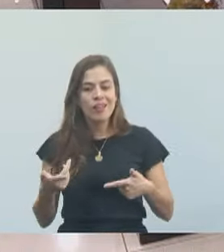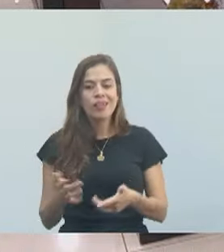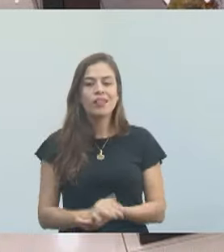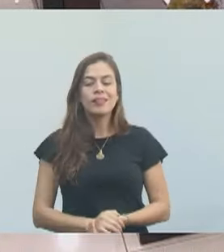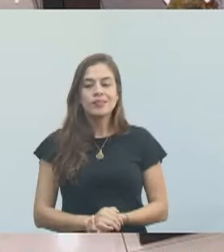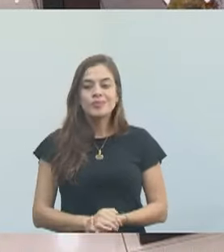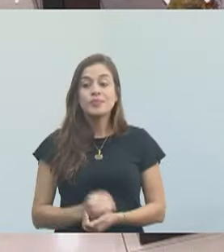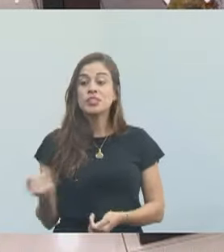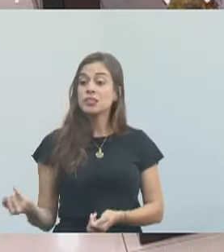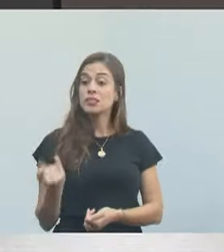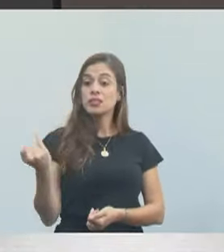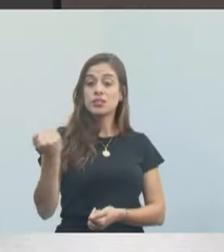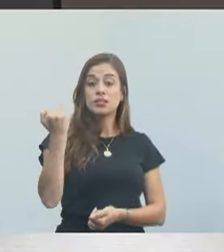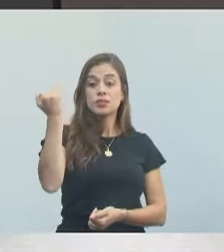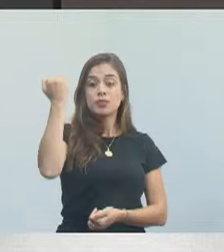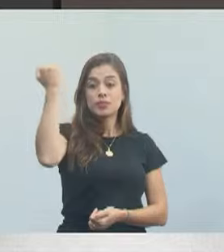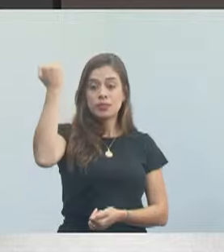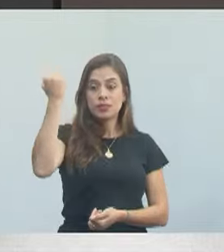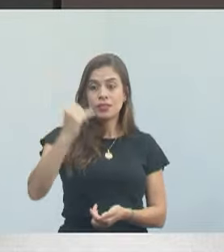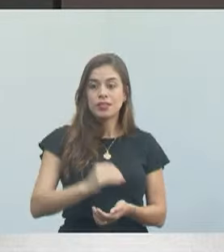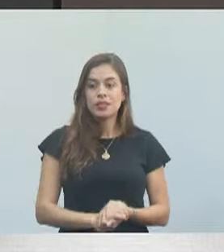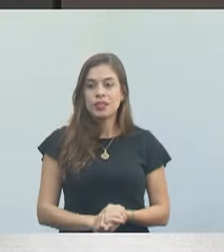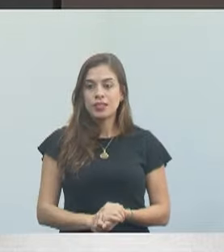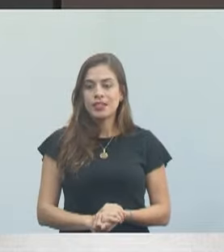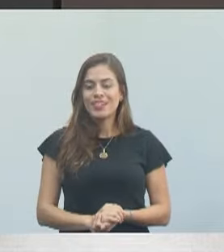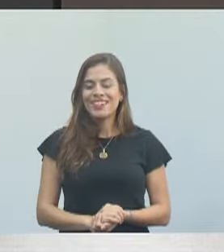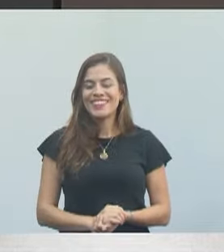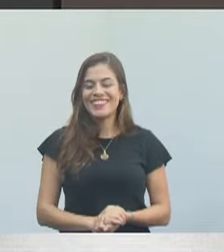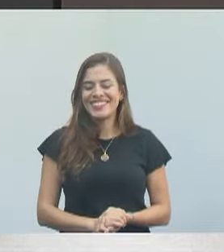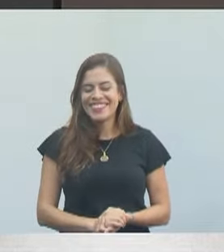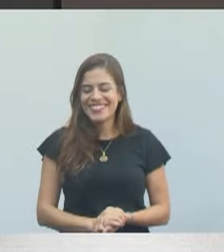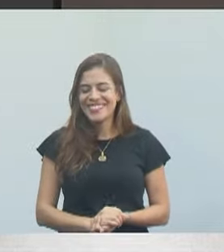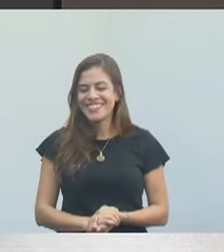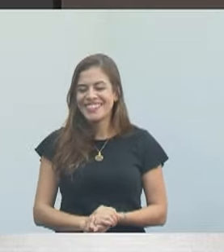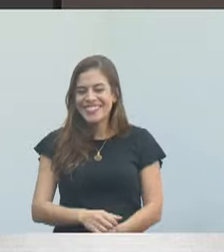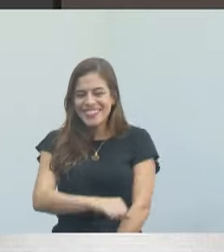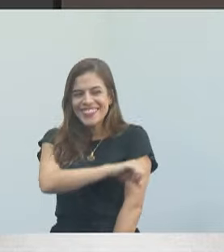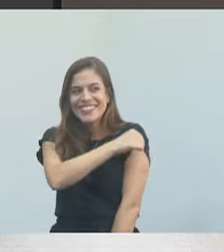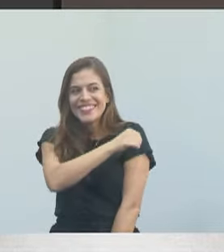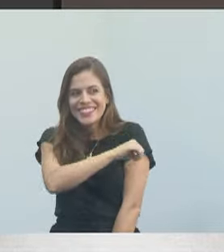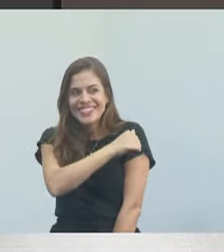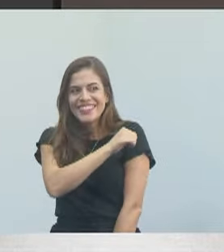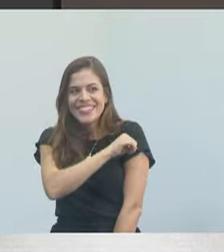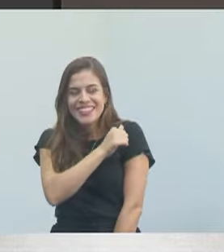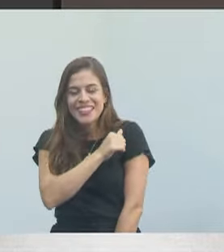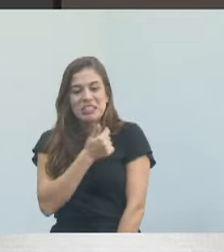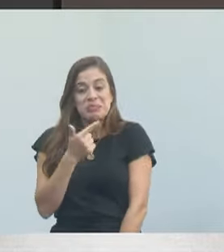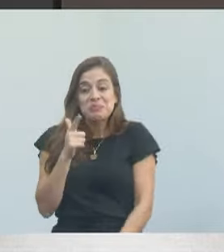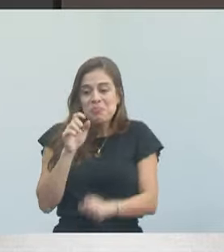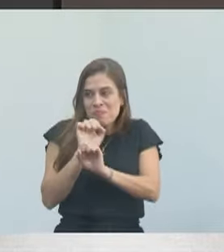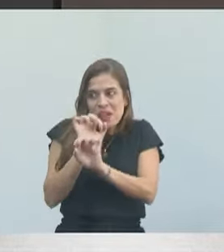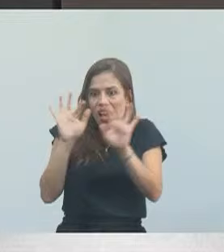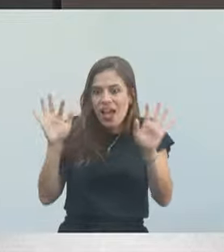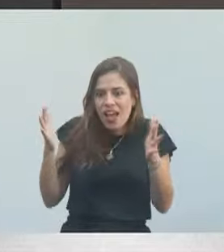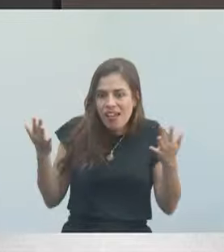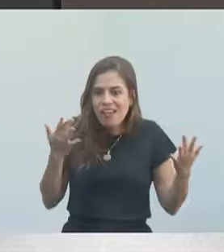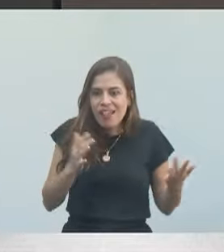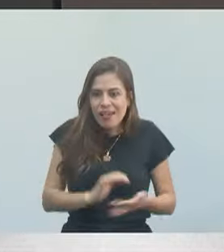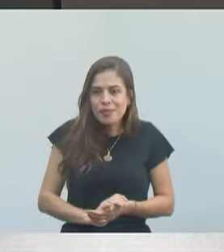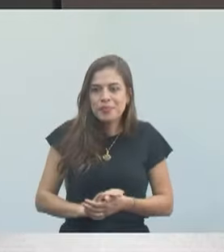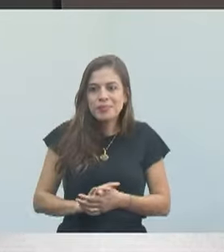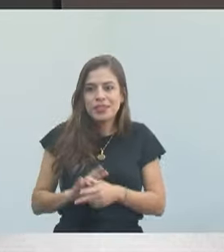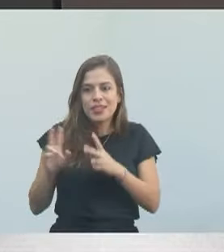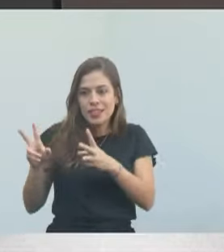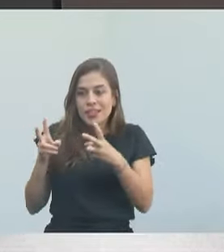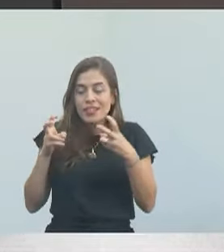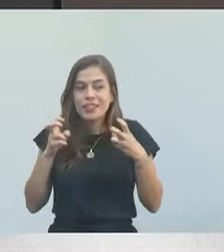e a importância que é, né? Eu não tinha uma visão muito clara sobre isso e hoje percebo a